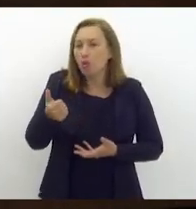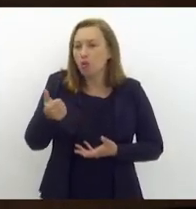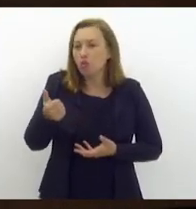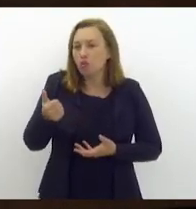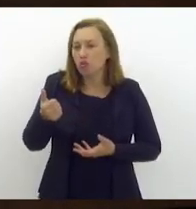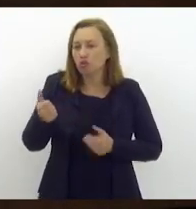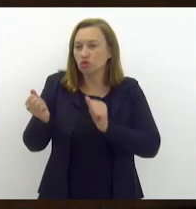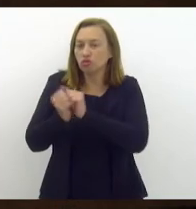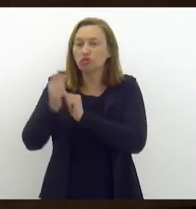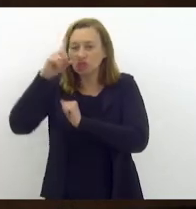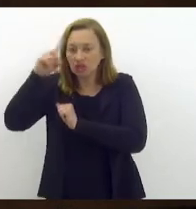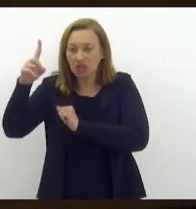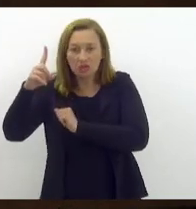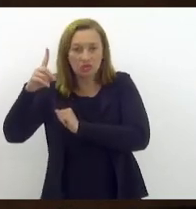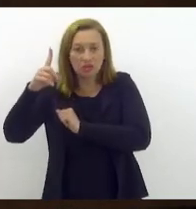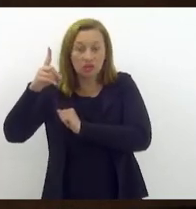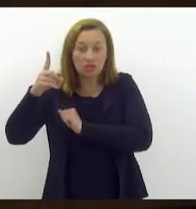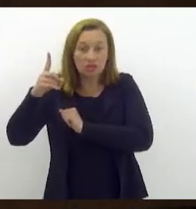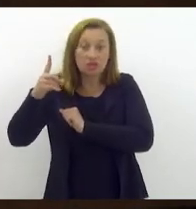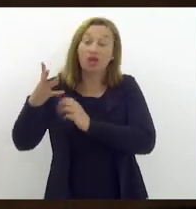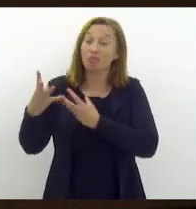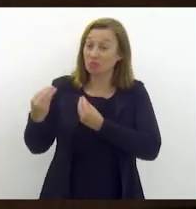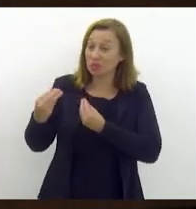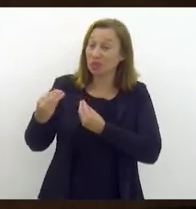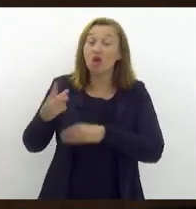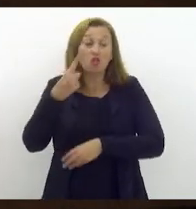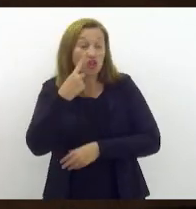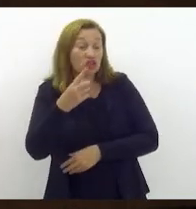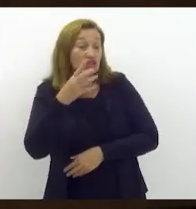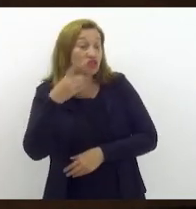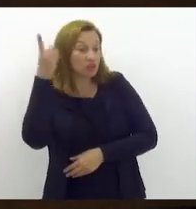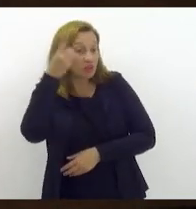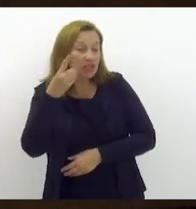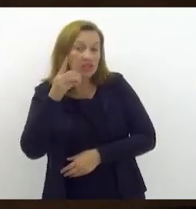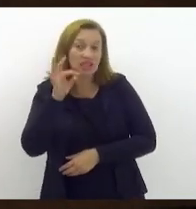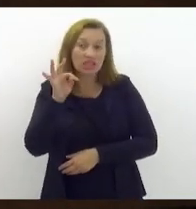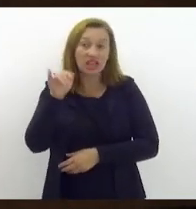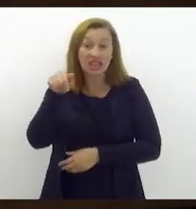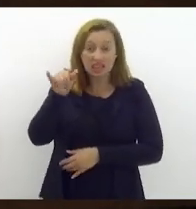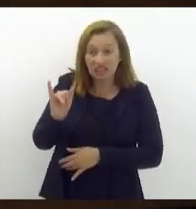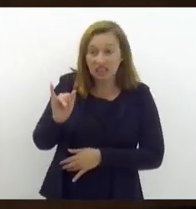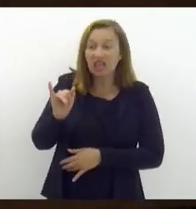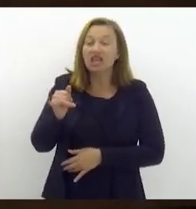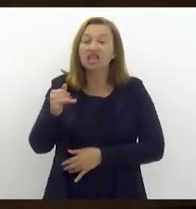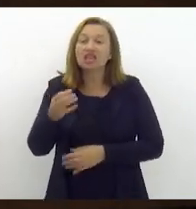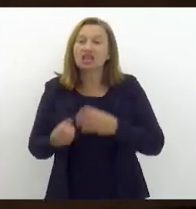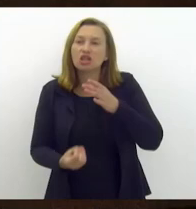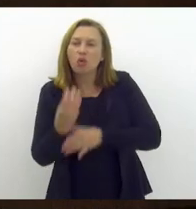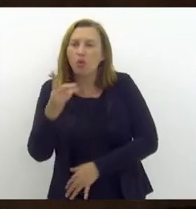exemplo disso, eu quero falar aqui, eu vejo o deputado Tandy aqui, deputado que criou